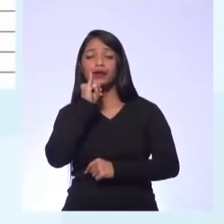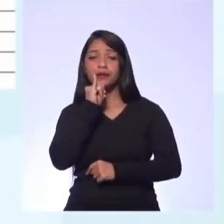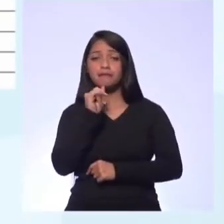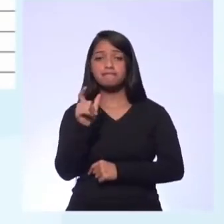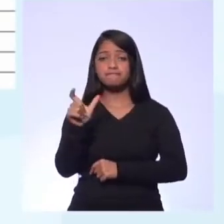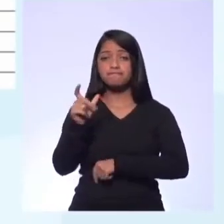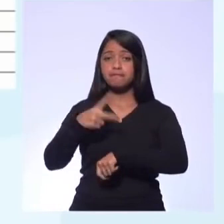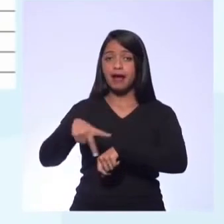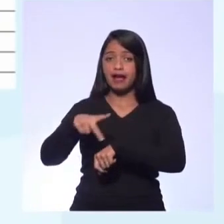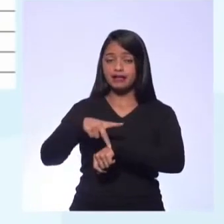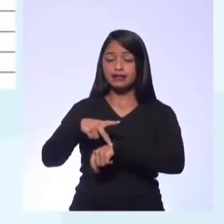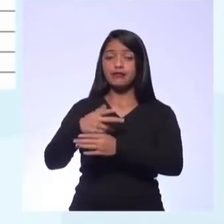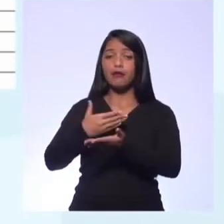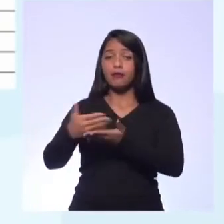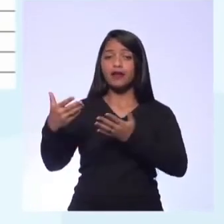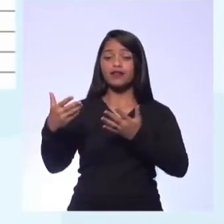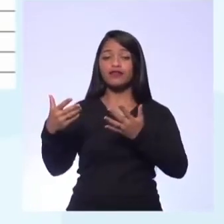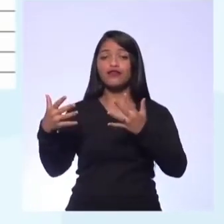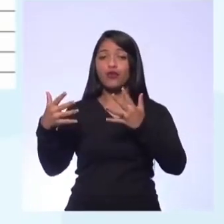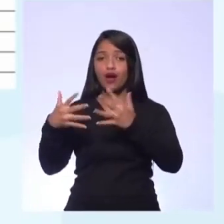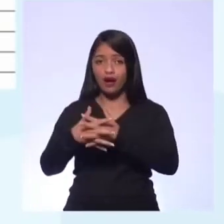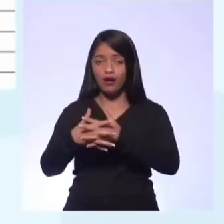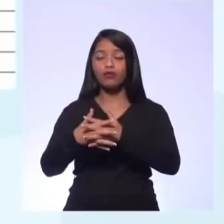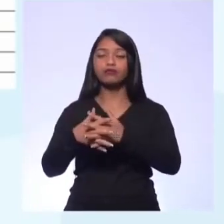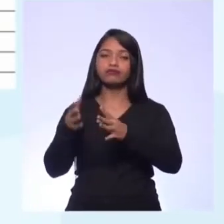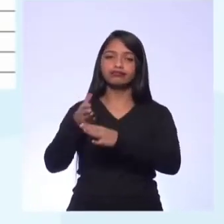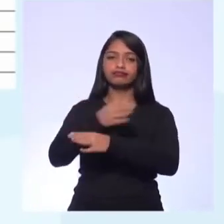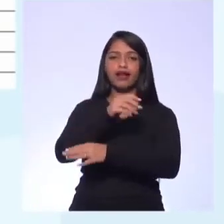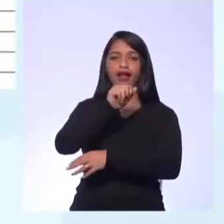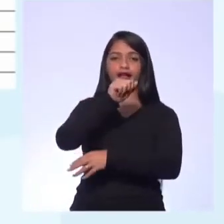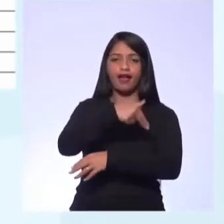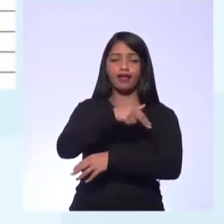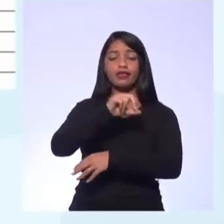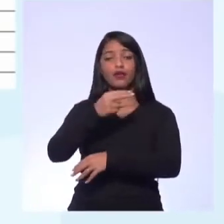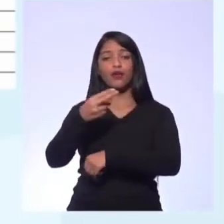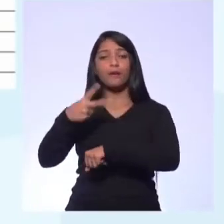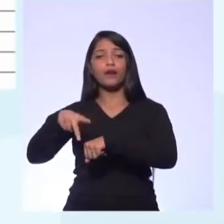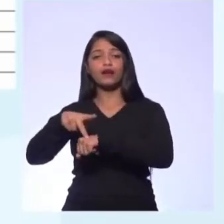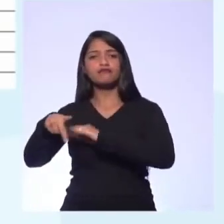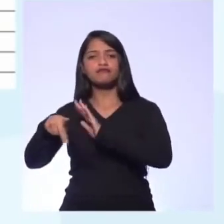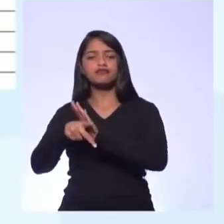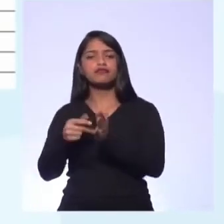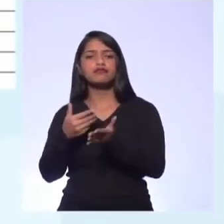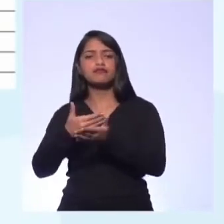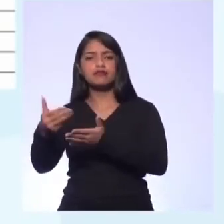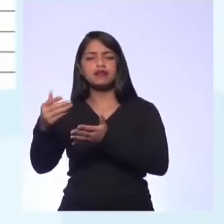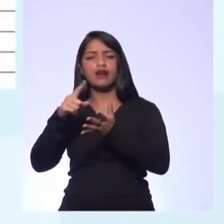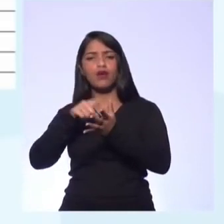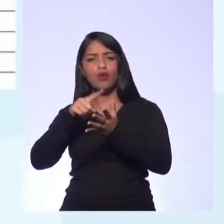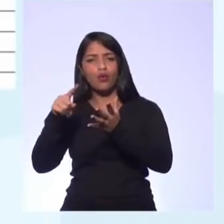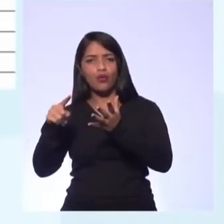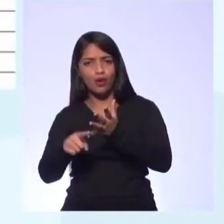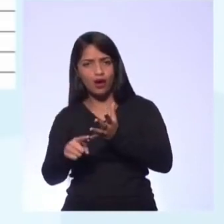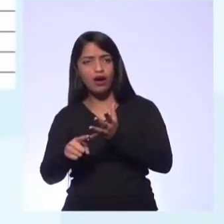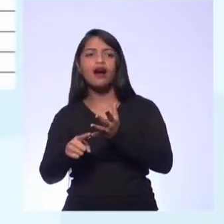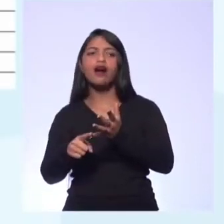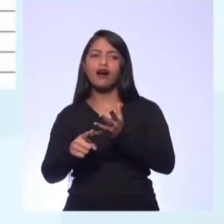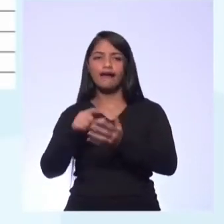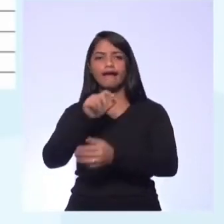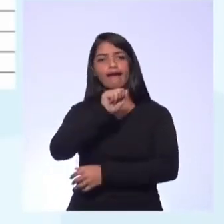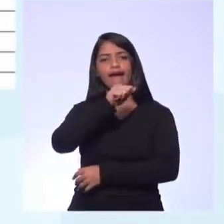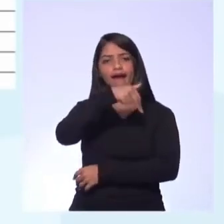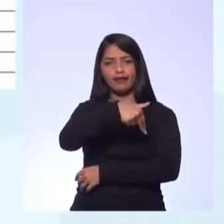vai escrever an. Se a nacionalidade começar com a consoante, você vai escrever a. Então vocês têm aí um minutinho para escrever no